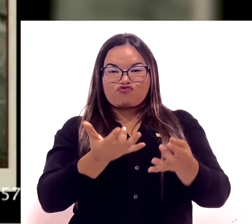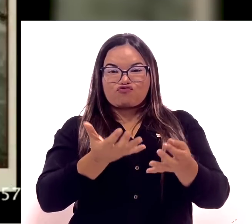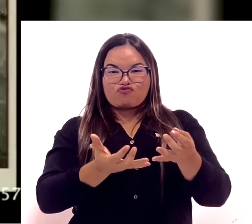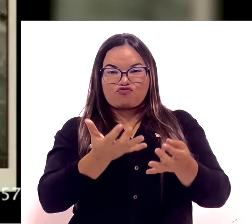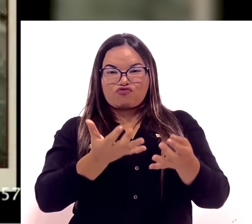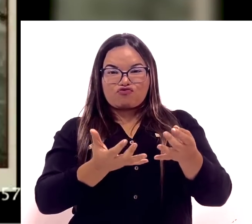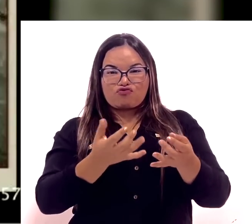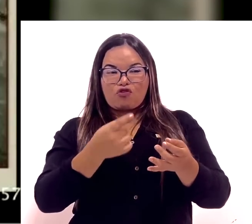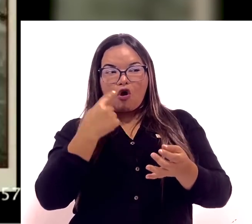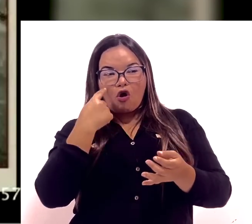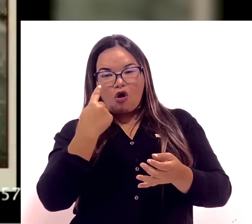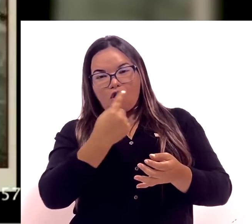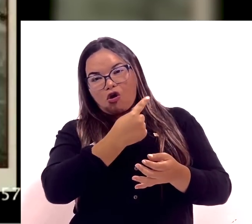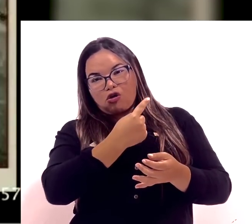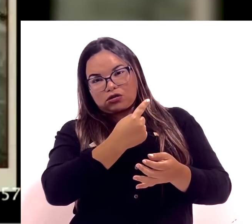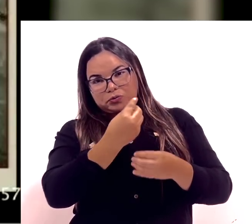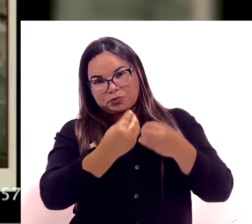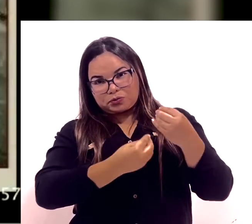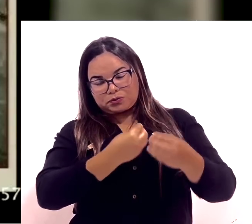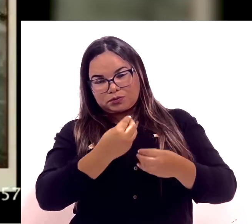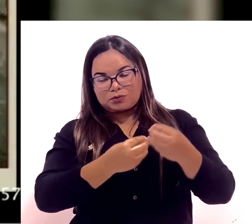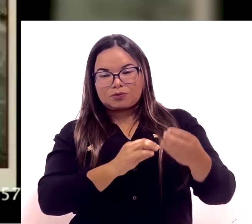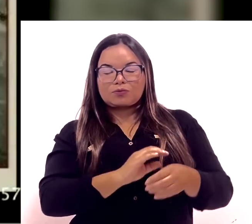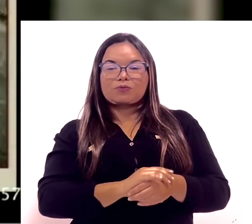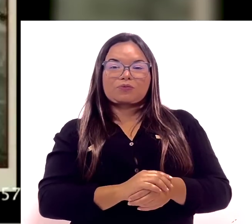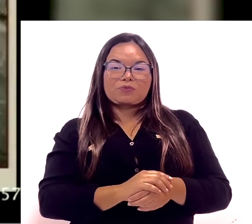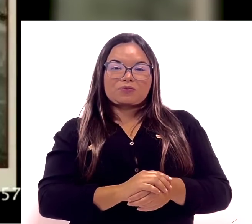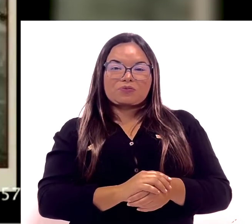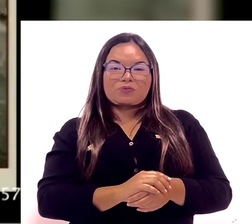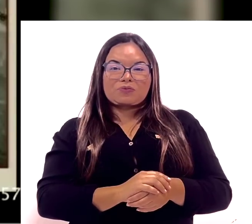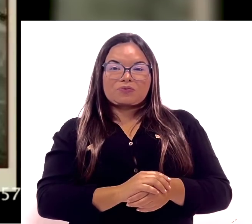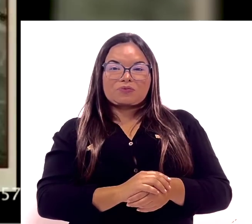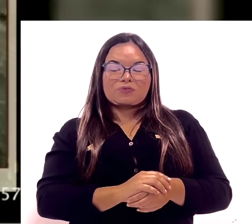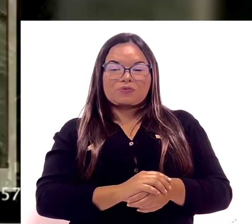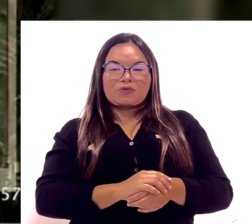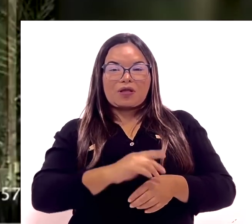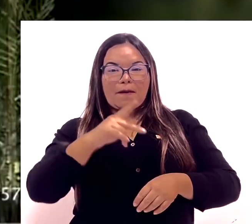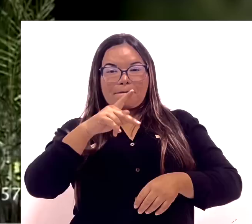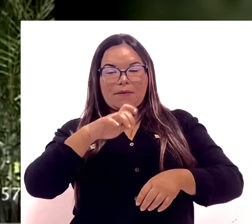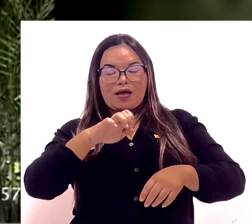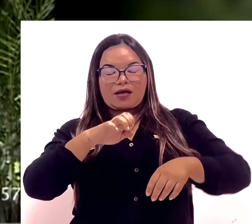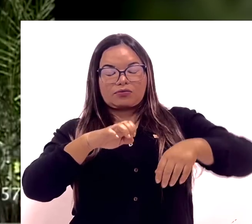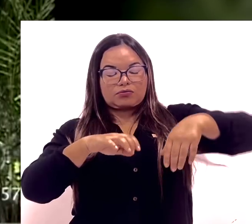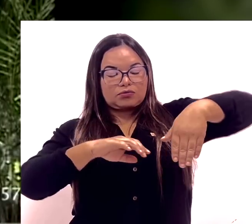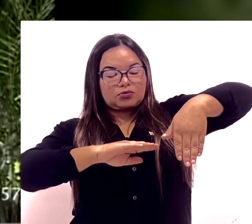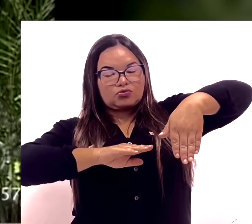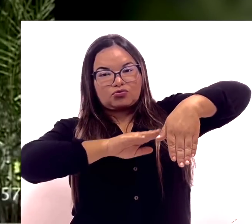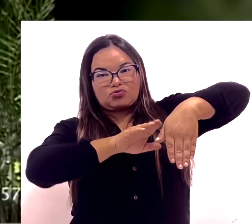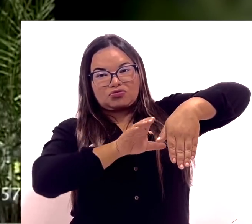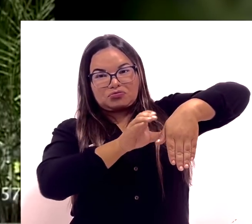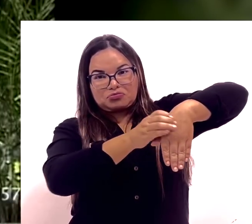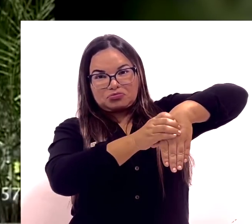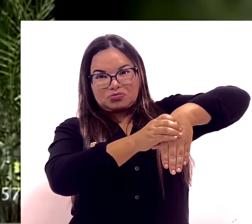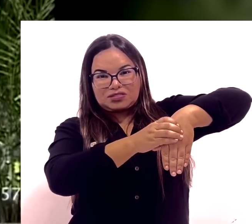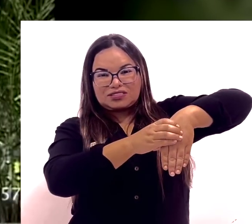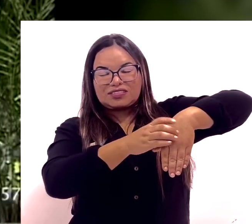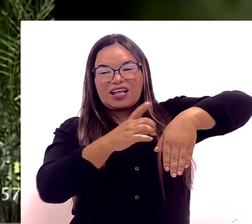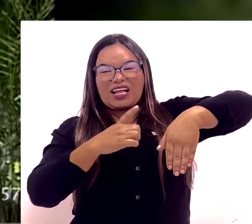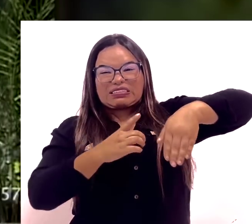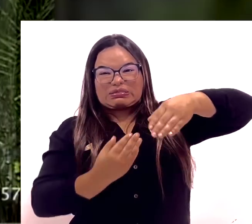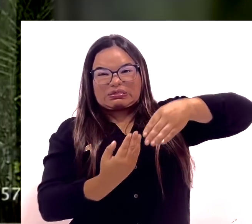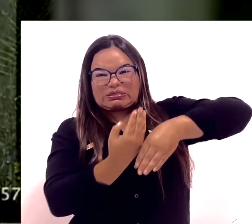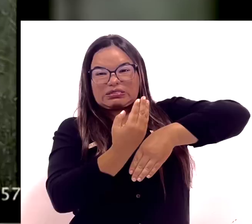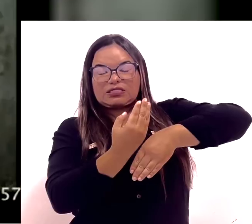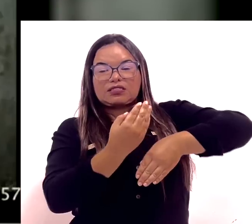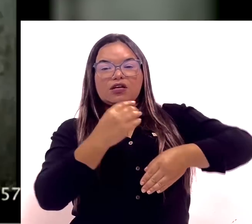ajustavam desta maneira. Agora notem aqui os grilhões para os tornozelos e as pontas para dentro, elas iam diretamente até os